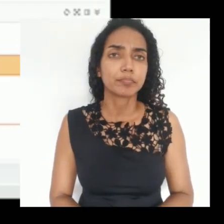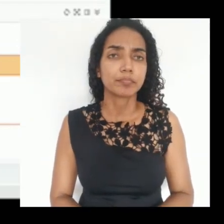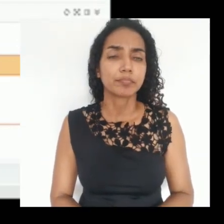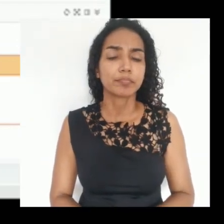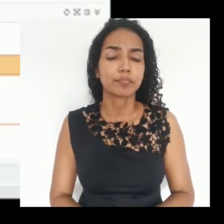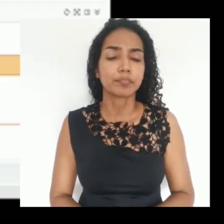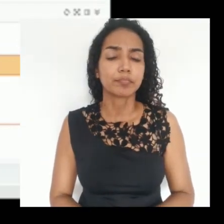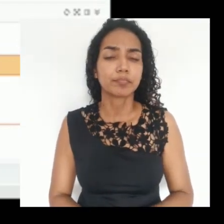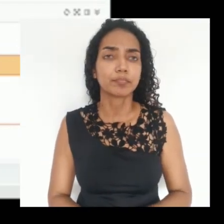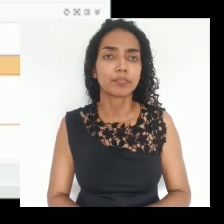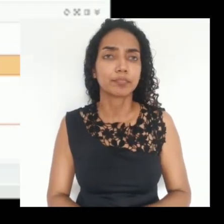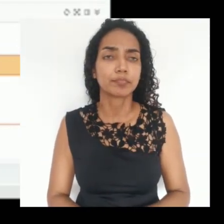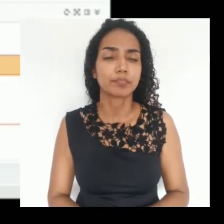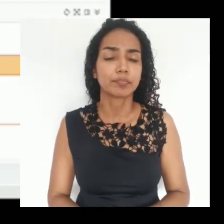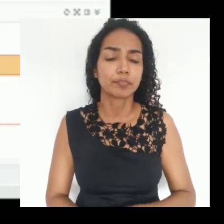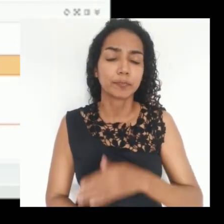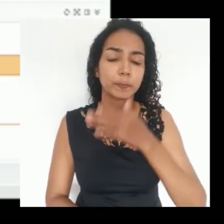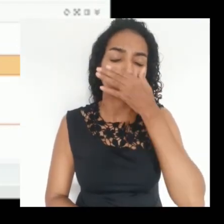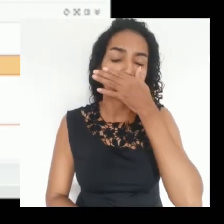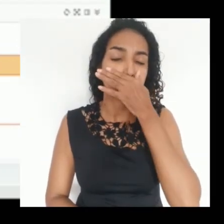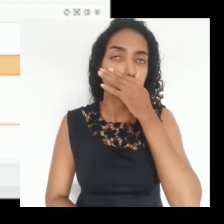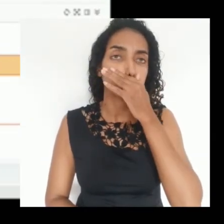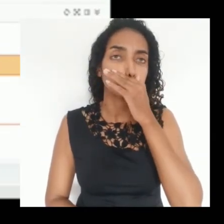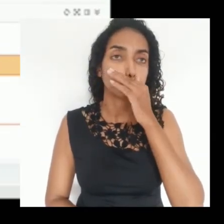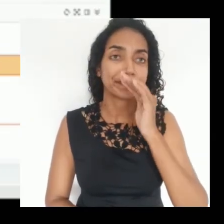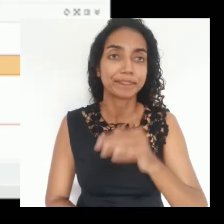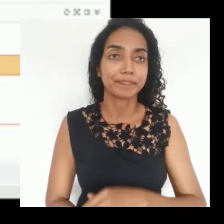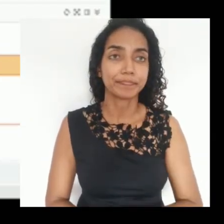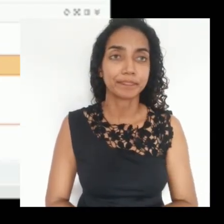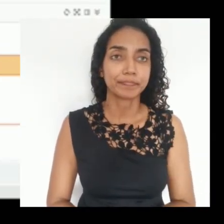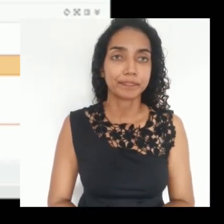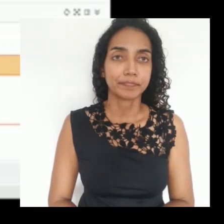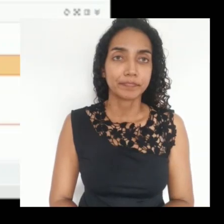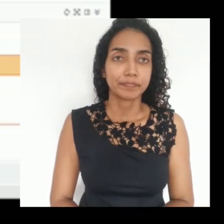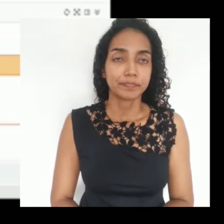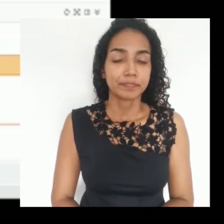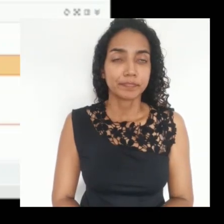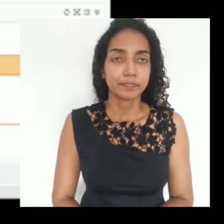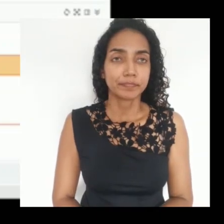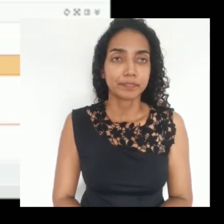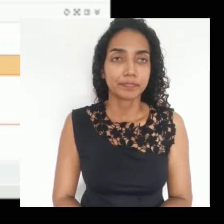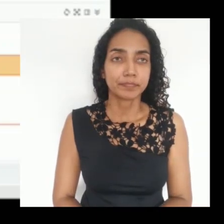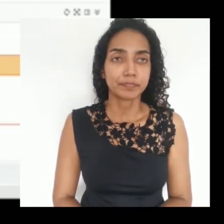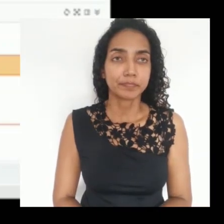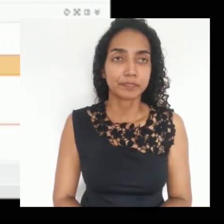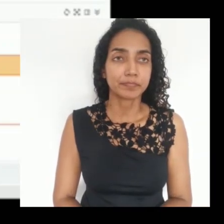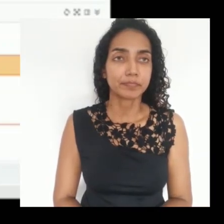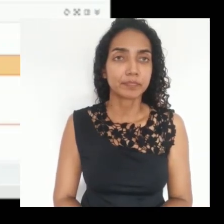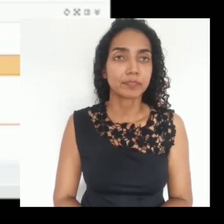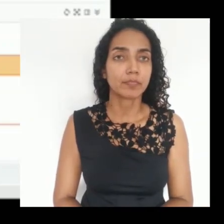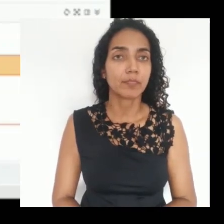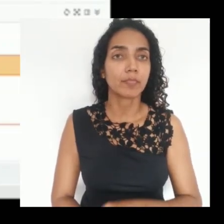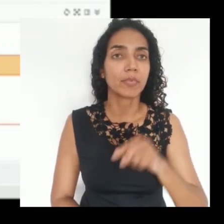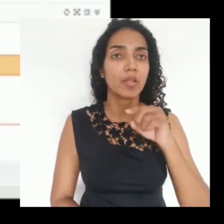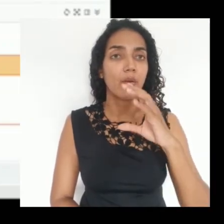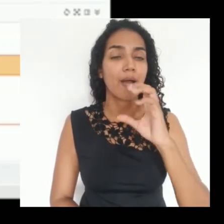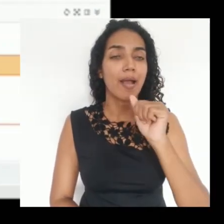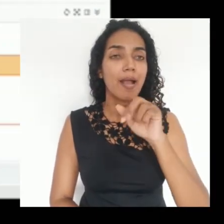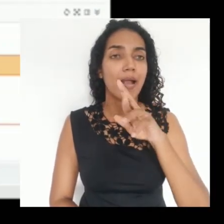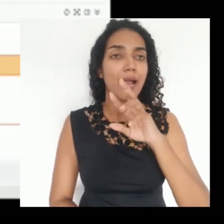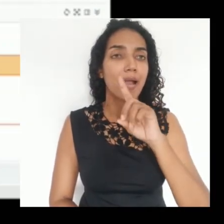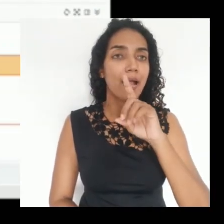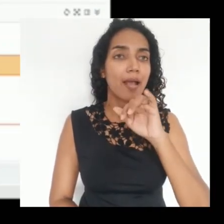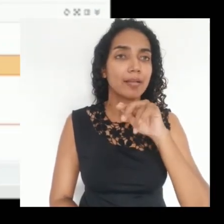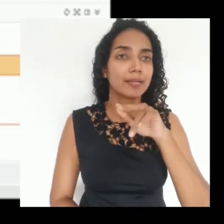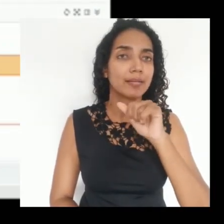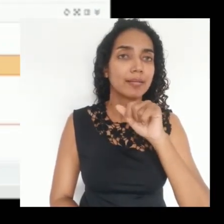forte, do todo, como o atributo da entidade fraca, do departamento. Porque a carnada aqui é 1, então eu fiz aqui um atributo simples, não